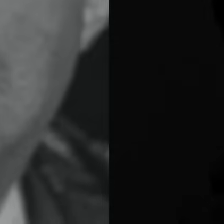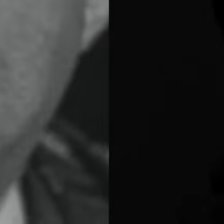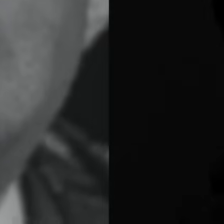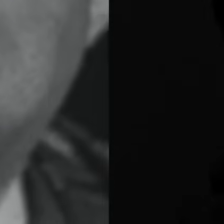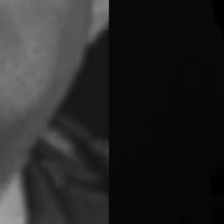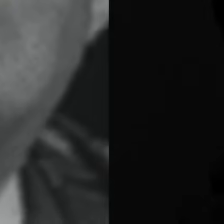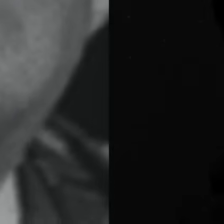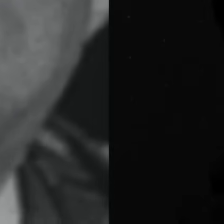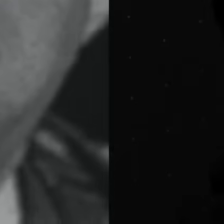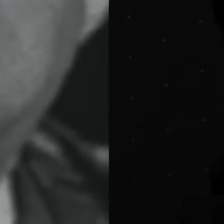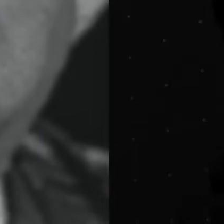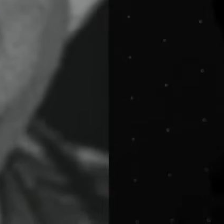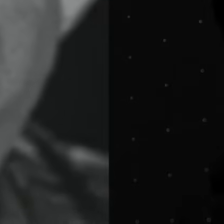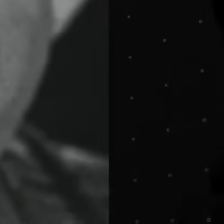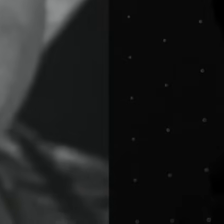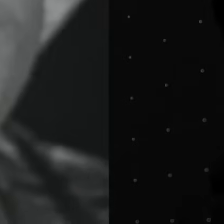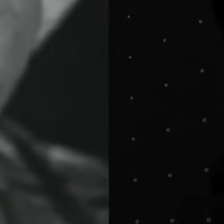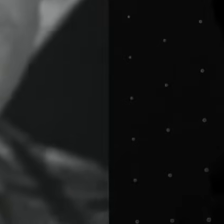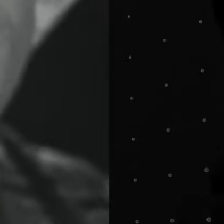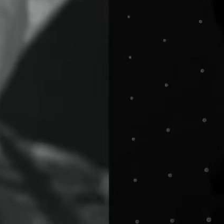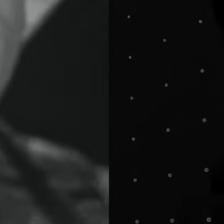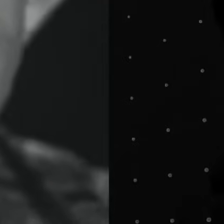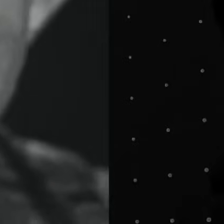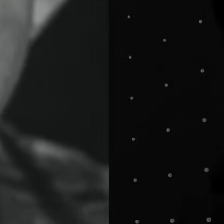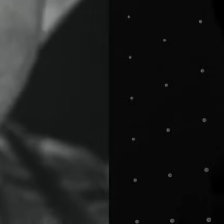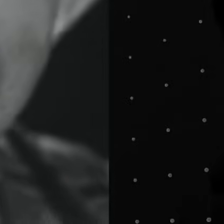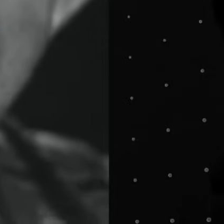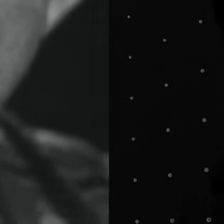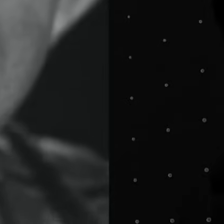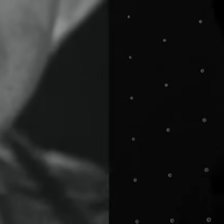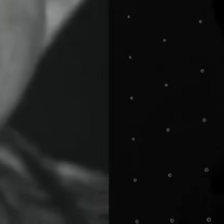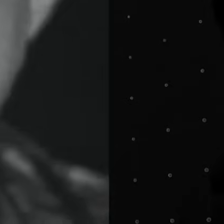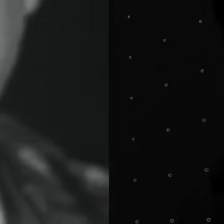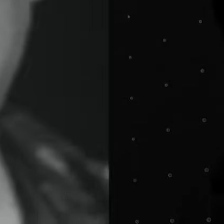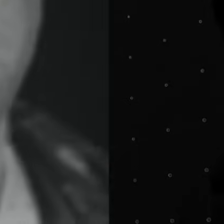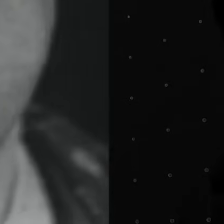Ela deve estar bem consciente